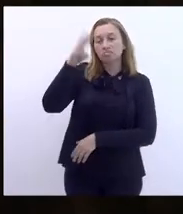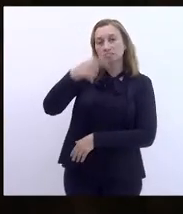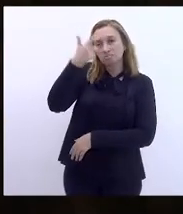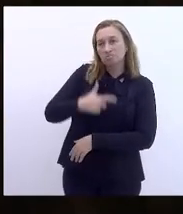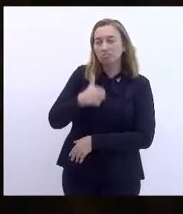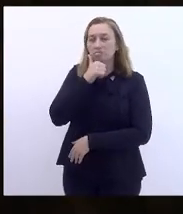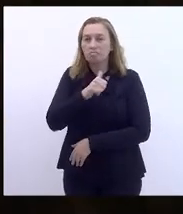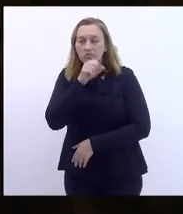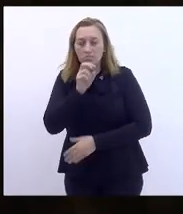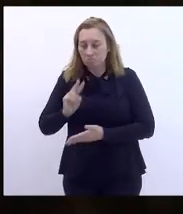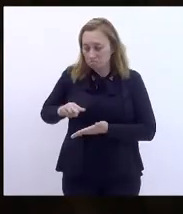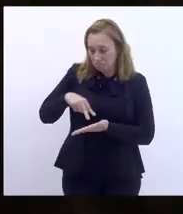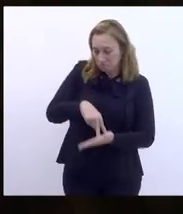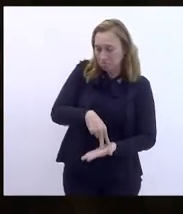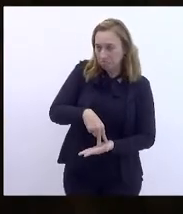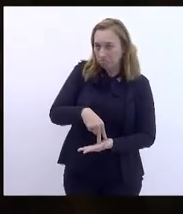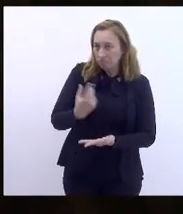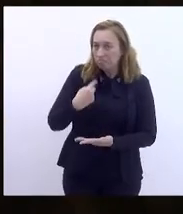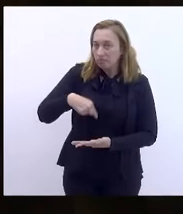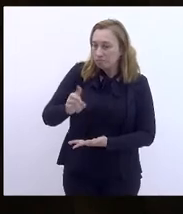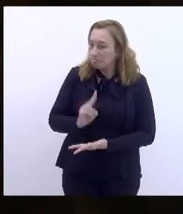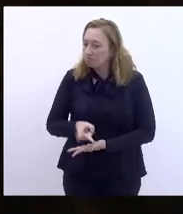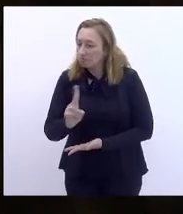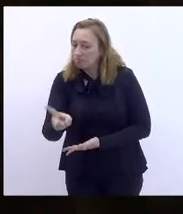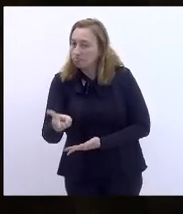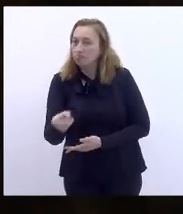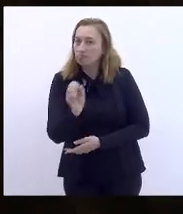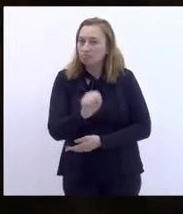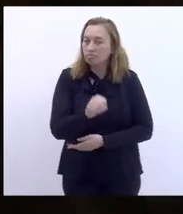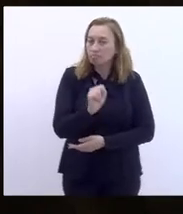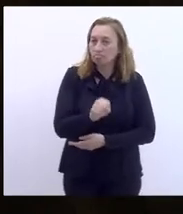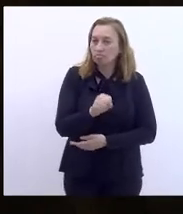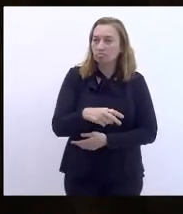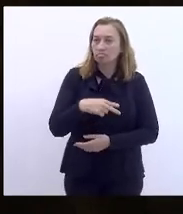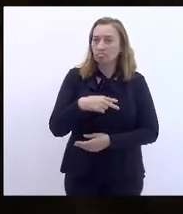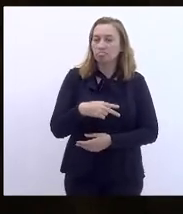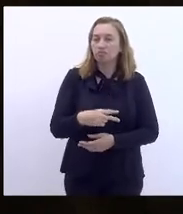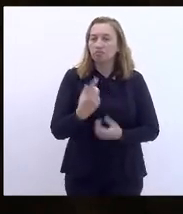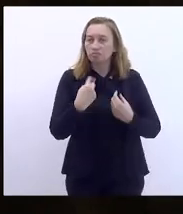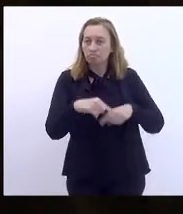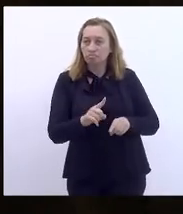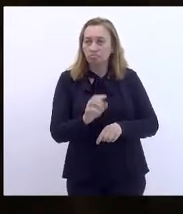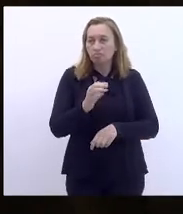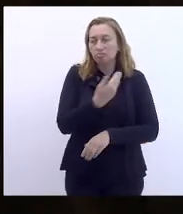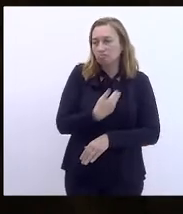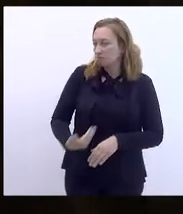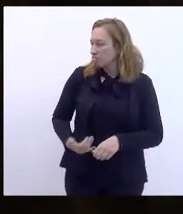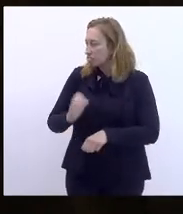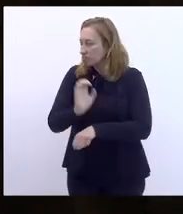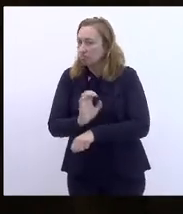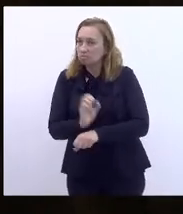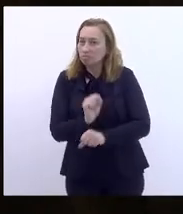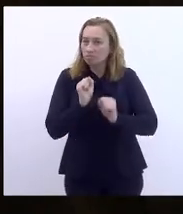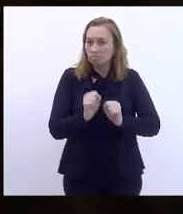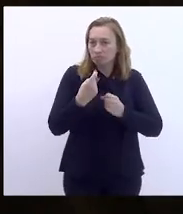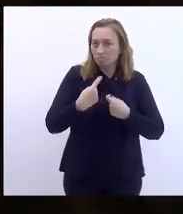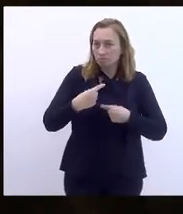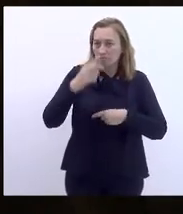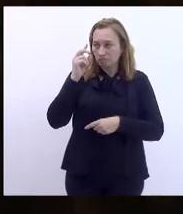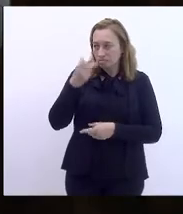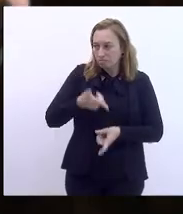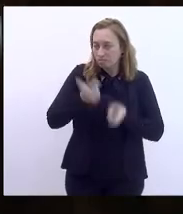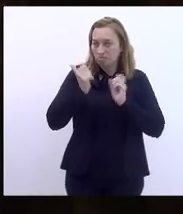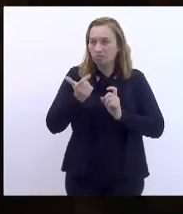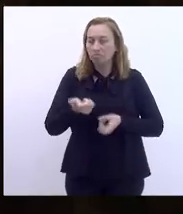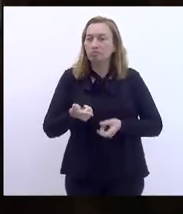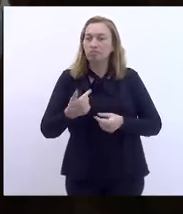sou uma mãe que me levanto e vou continuar sendo sim o governo do estado e ele pode mandar bala perdida porque ela pode me